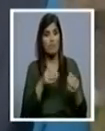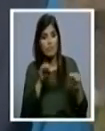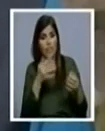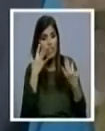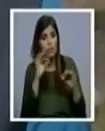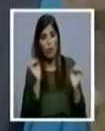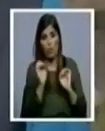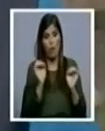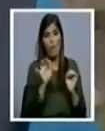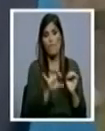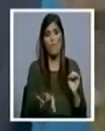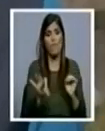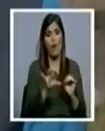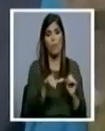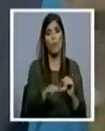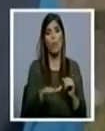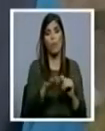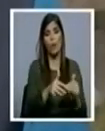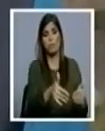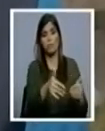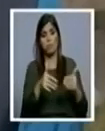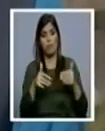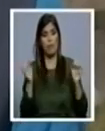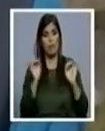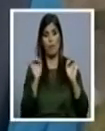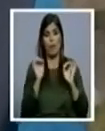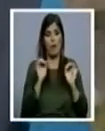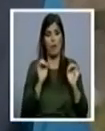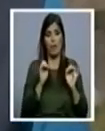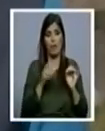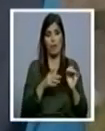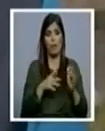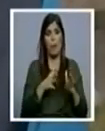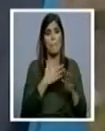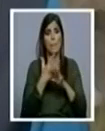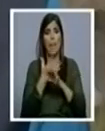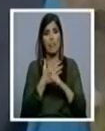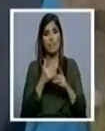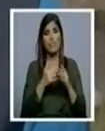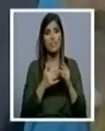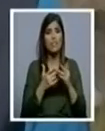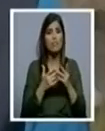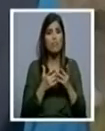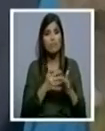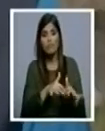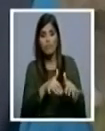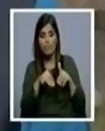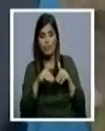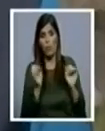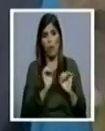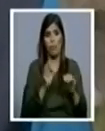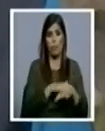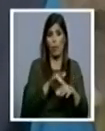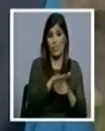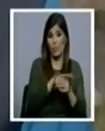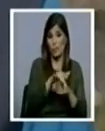propriamente maneira dessas zonas recuarem, portanto, dessas zonas com planta recuarem. E então prevê-se que,